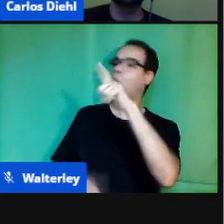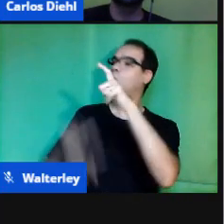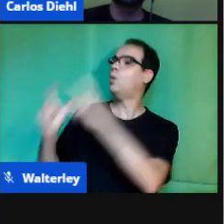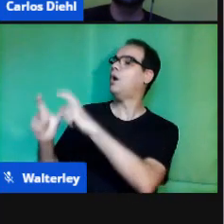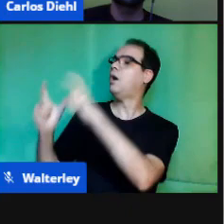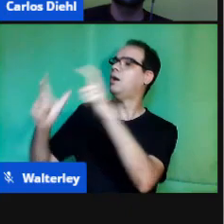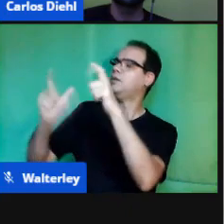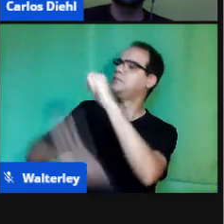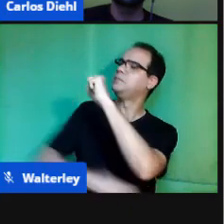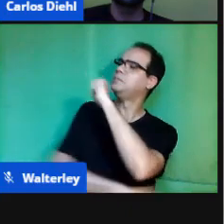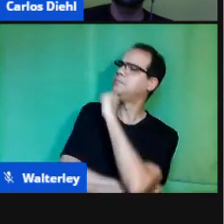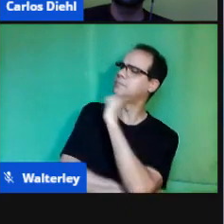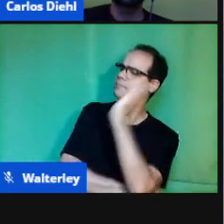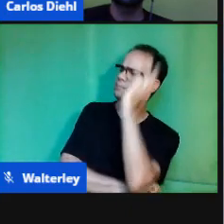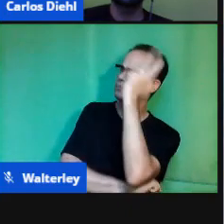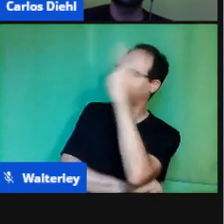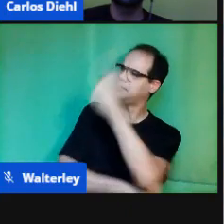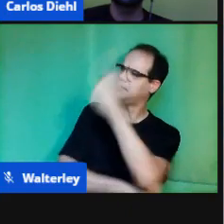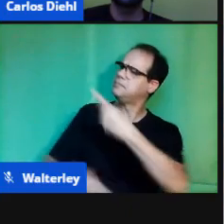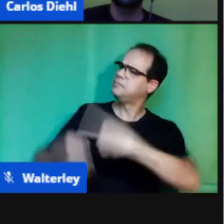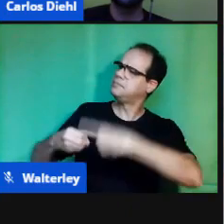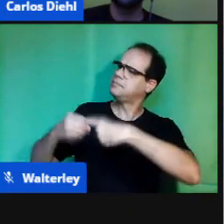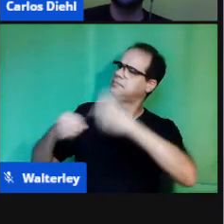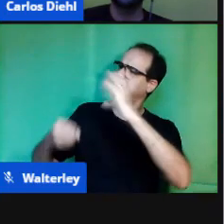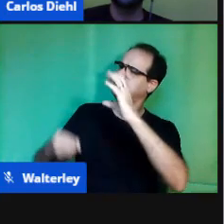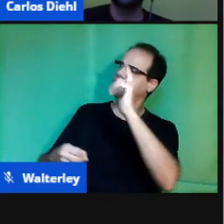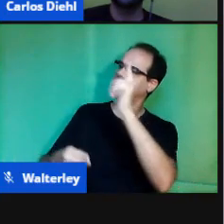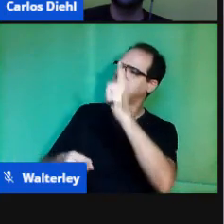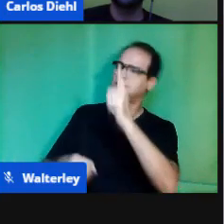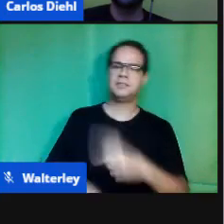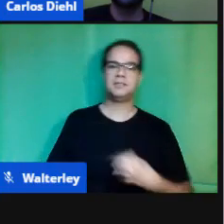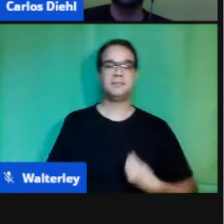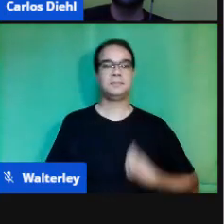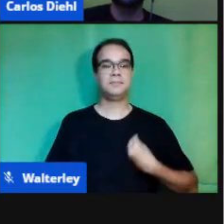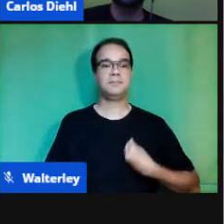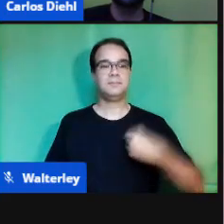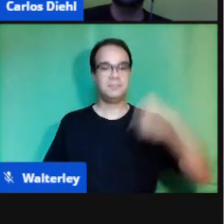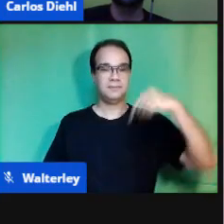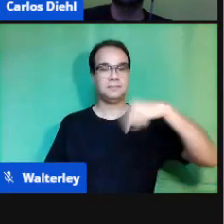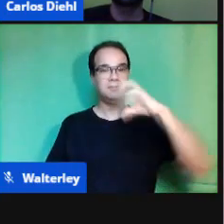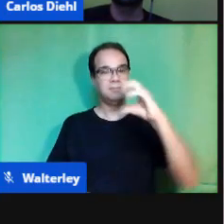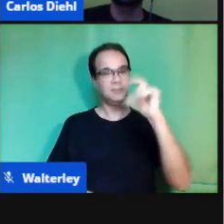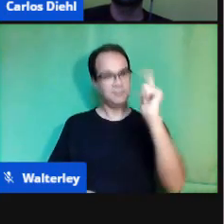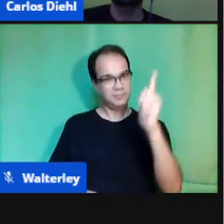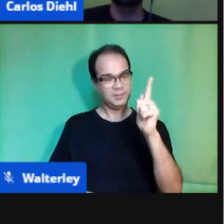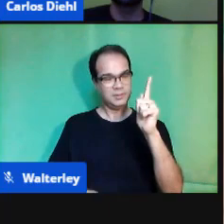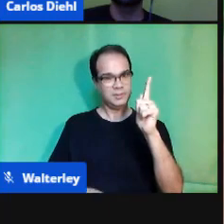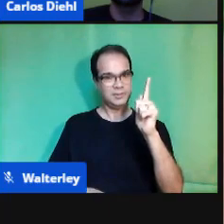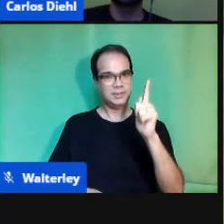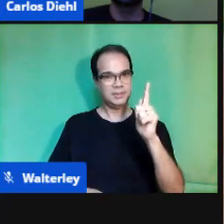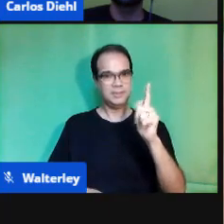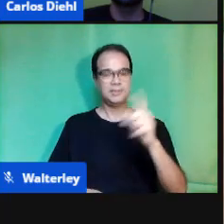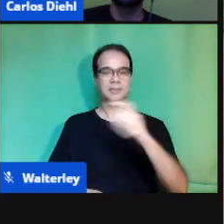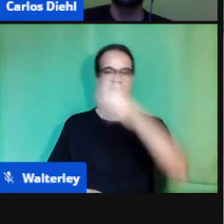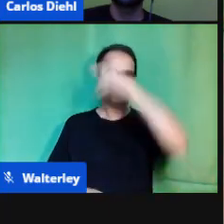que gosto na minha cidade. Moro em Campo Grande, capital de Mato Grosso do Sul.